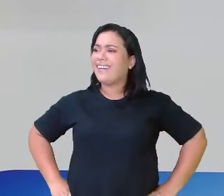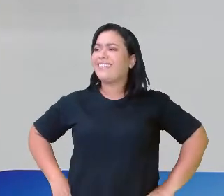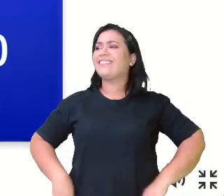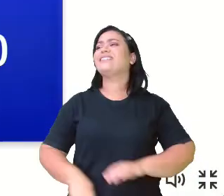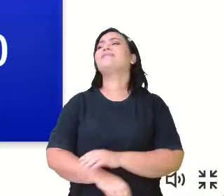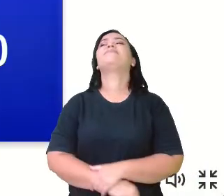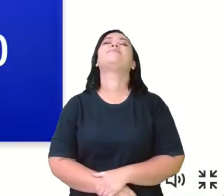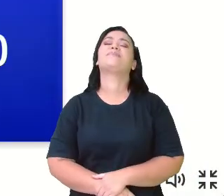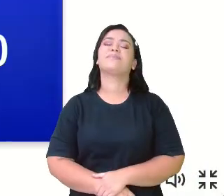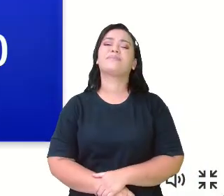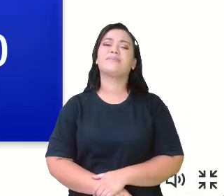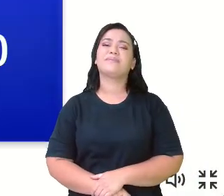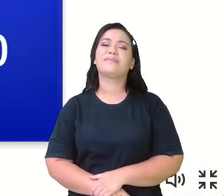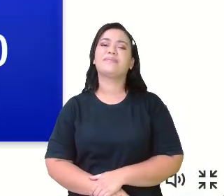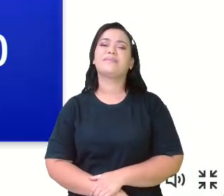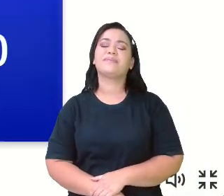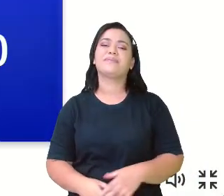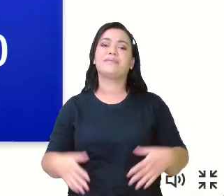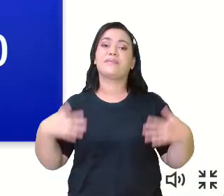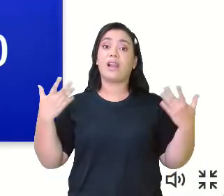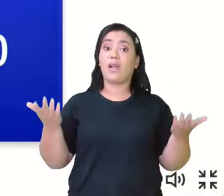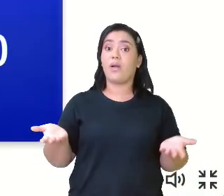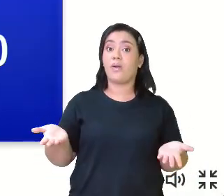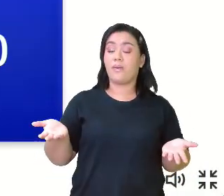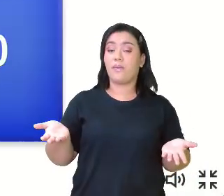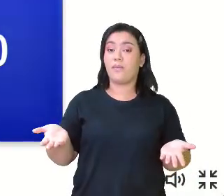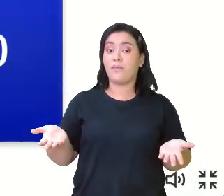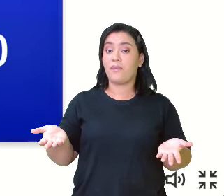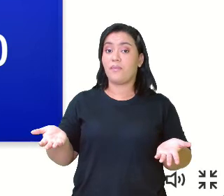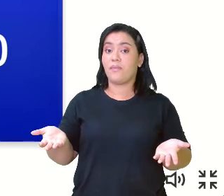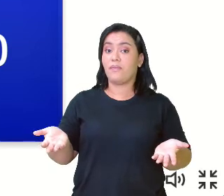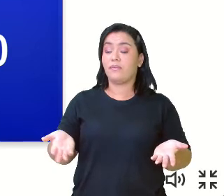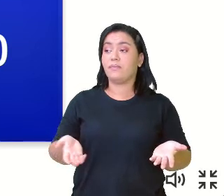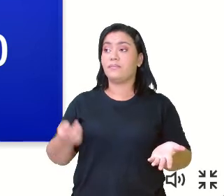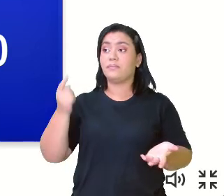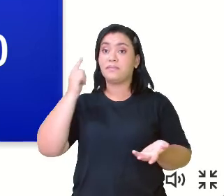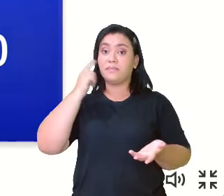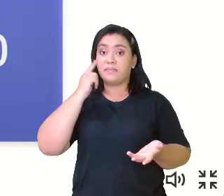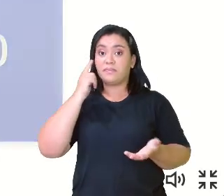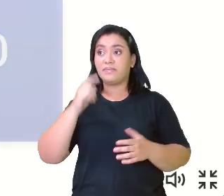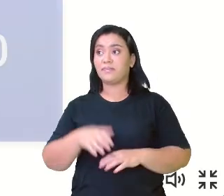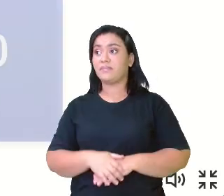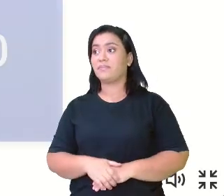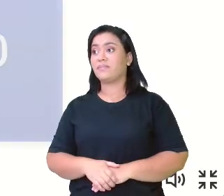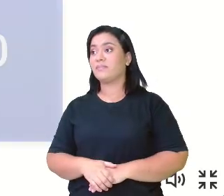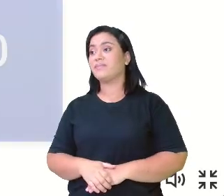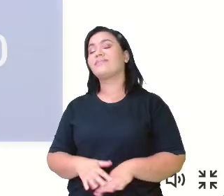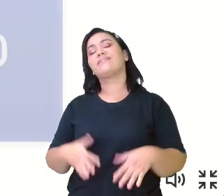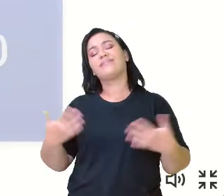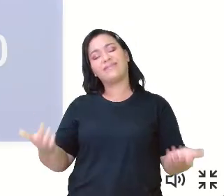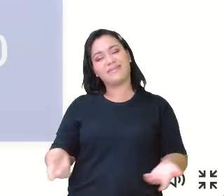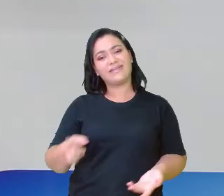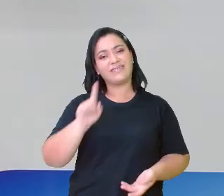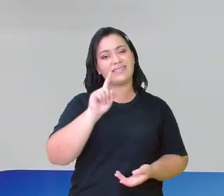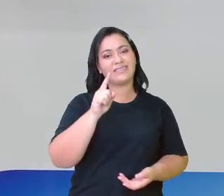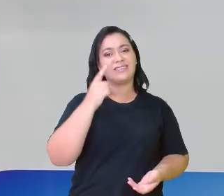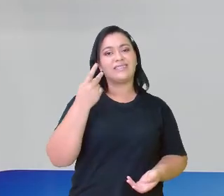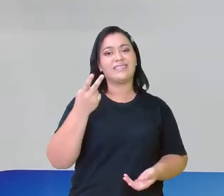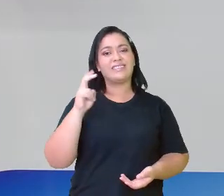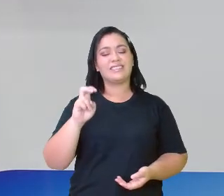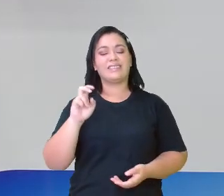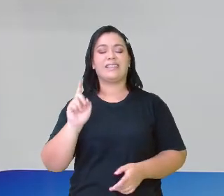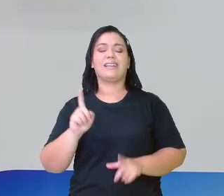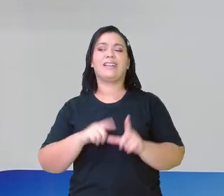isso, minha gente. Olha só. Vamos à letra A. Cadê? Aí é 125, viu?